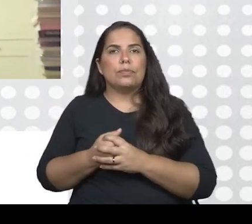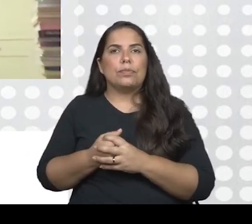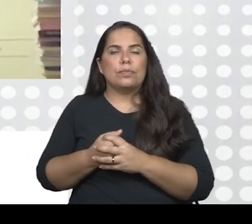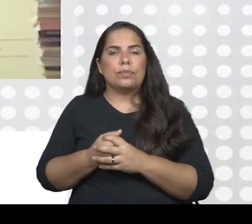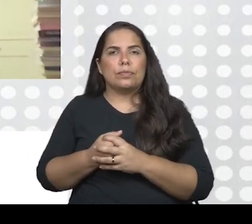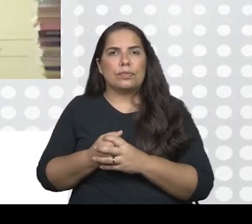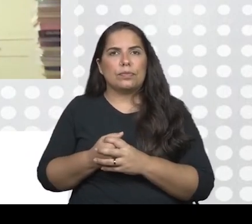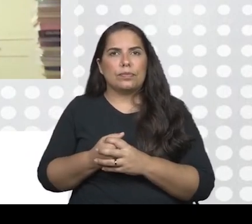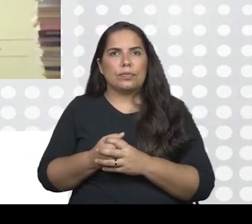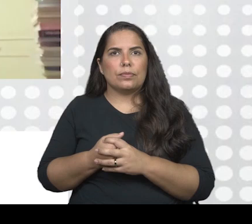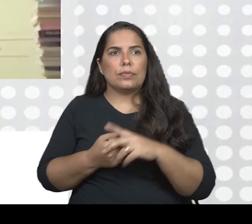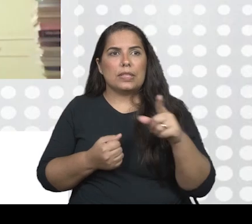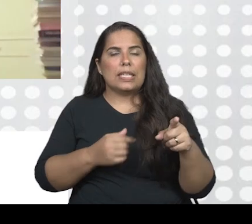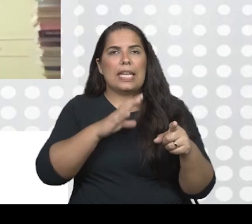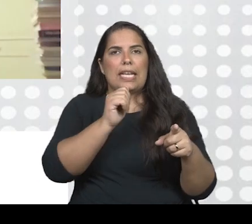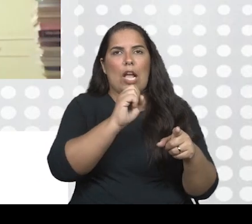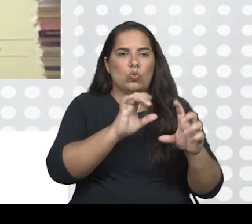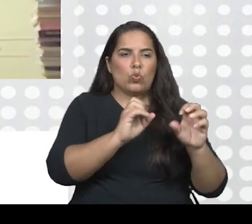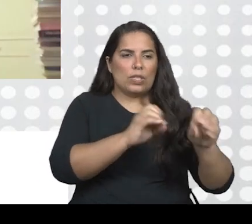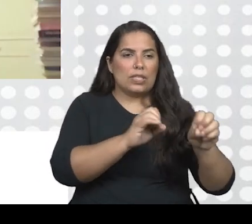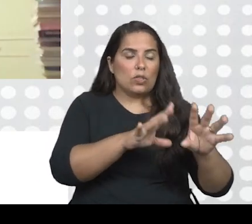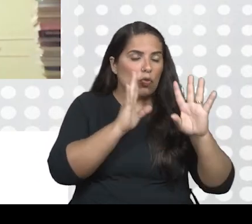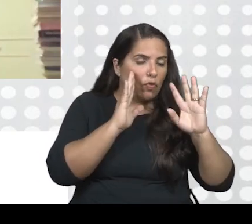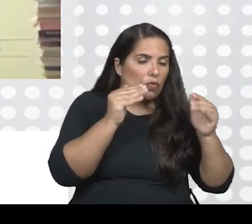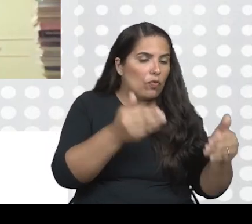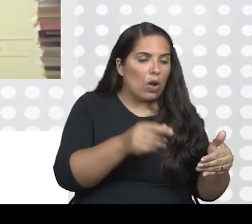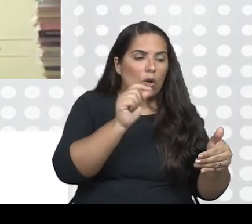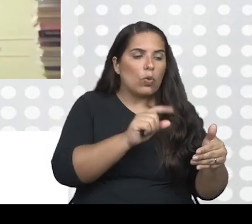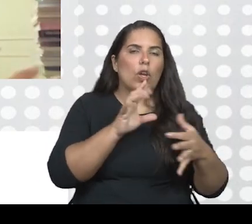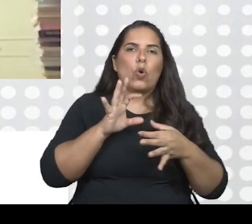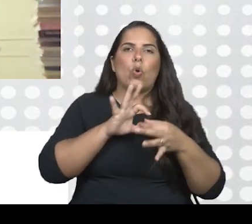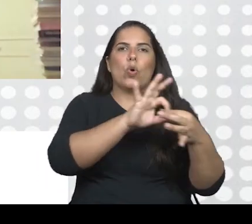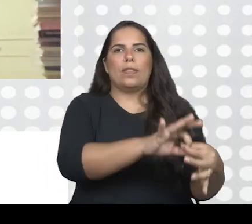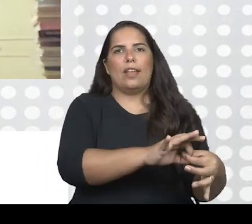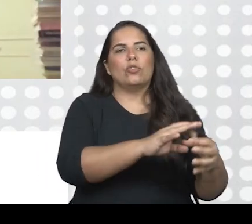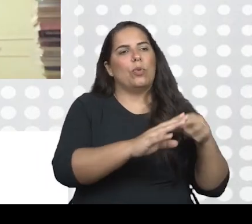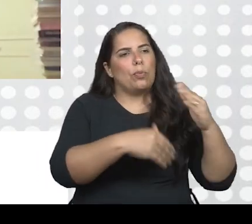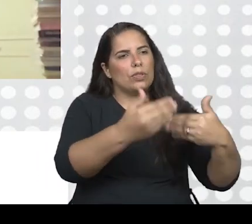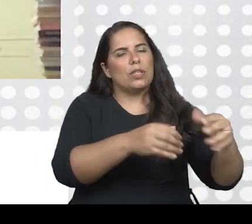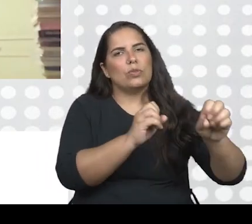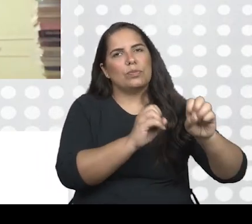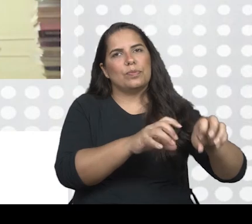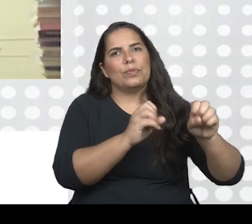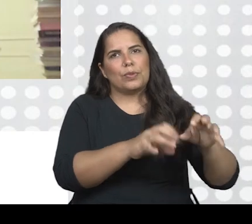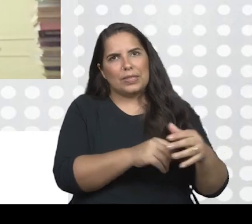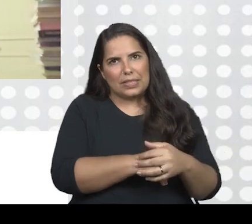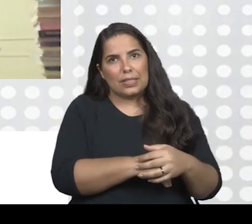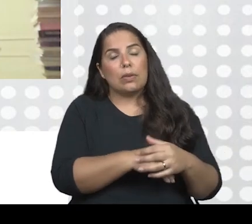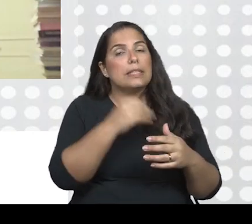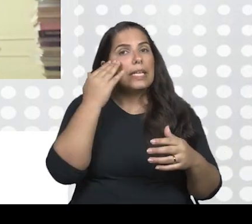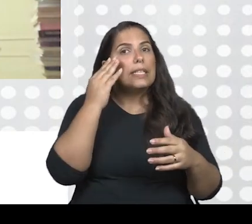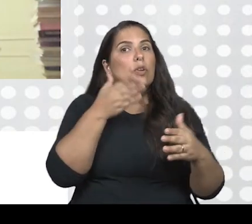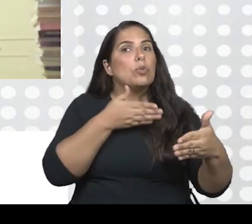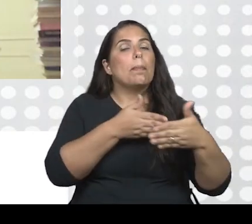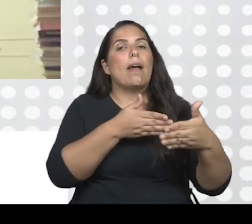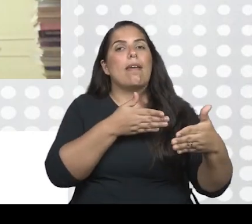o caso de ensino ele foca no contexto e no processo educacional, já considerando